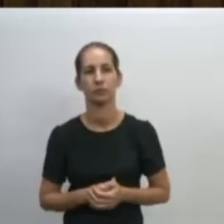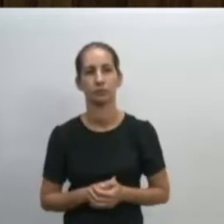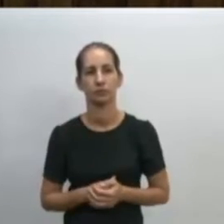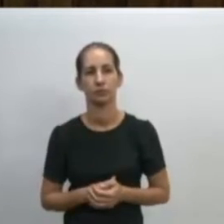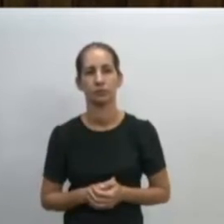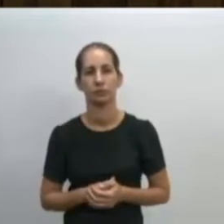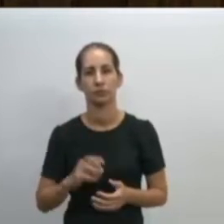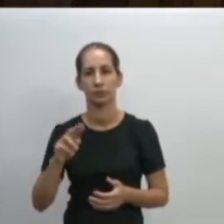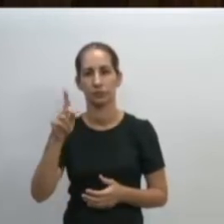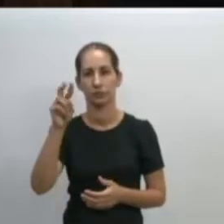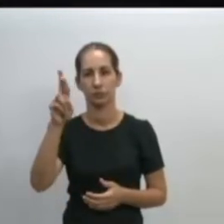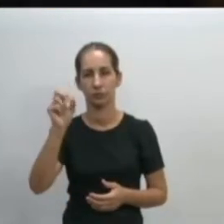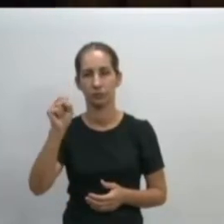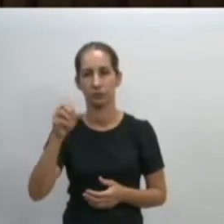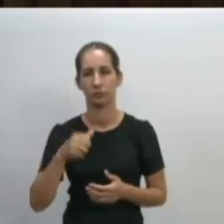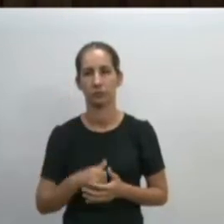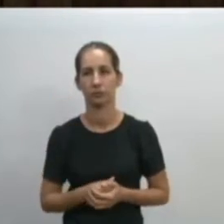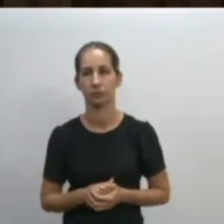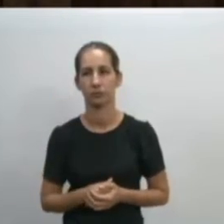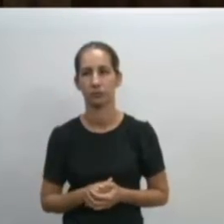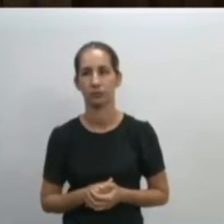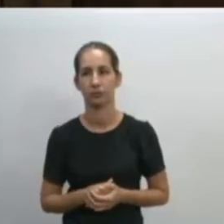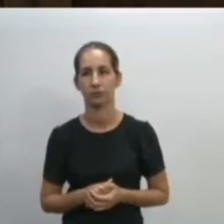Acompanho. Vereador Klaus Araújo.